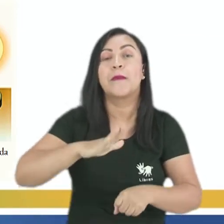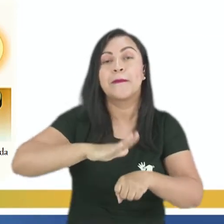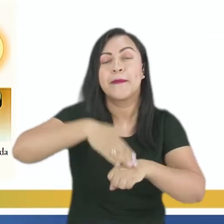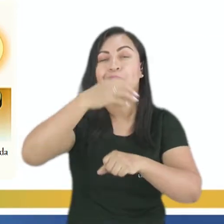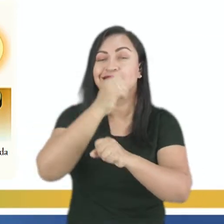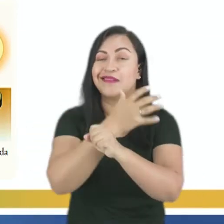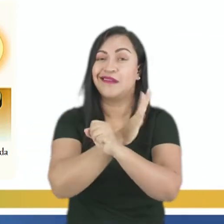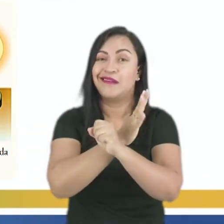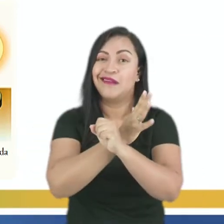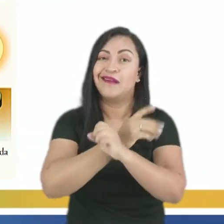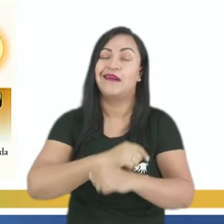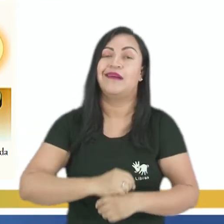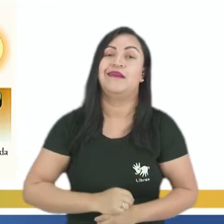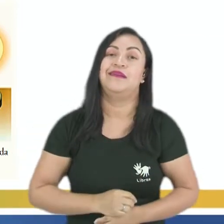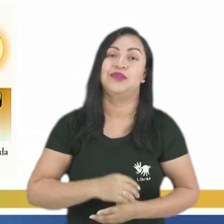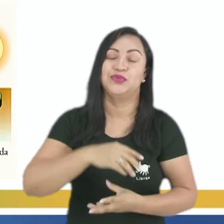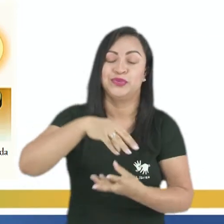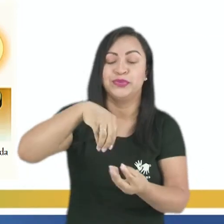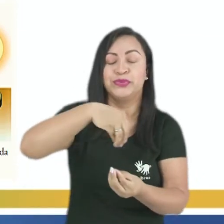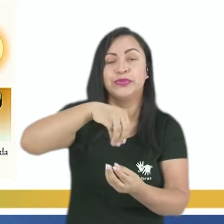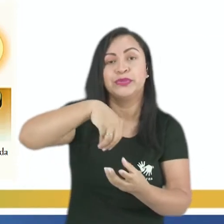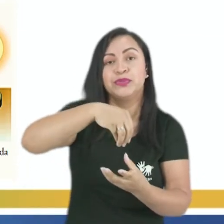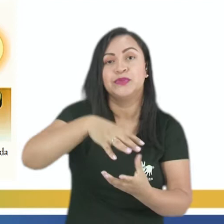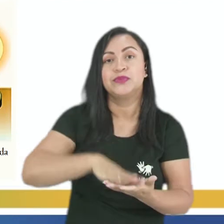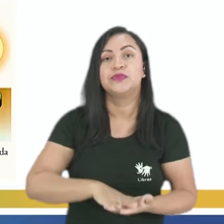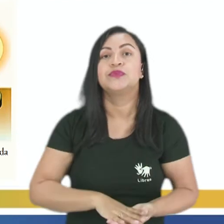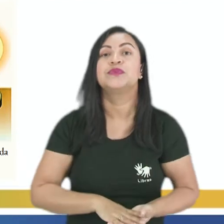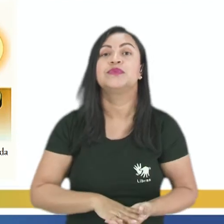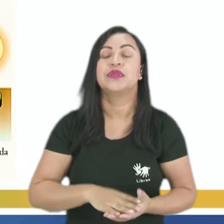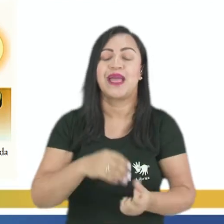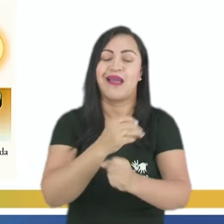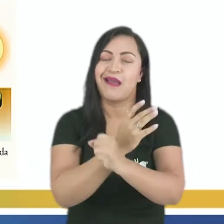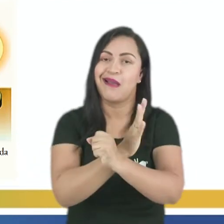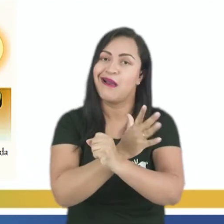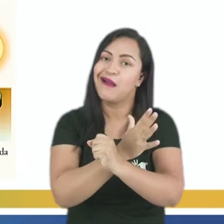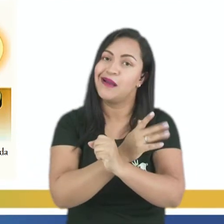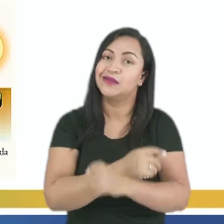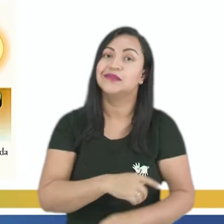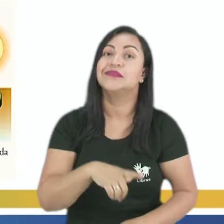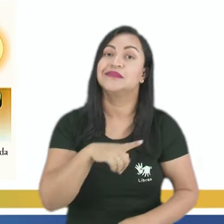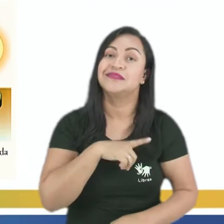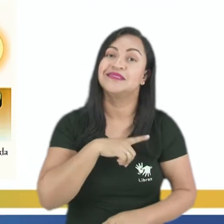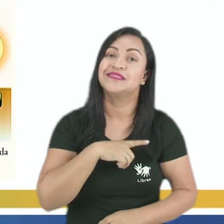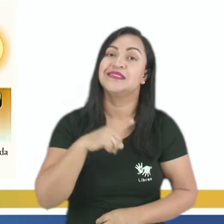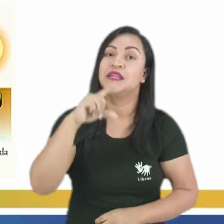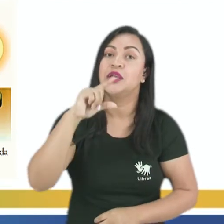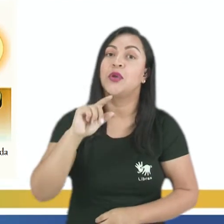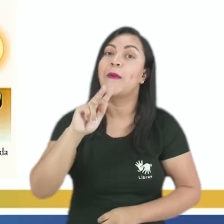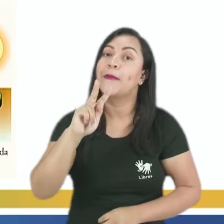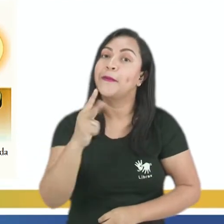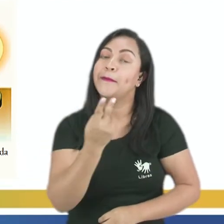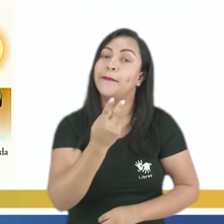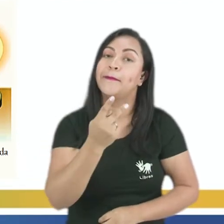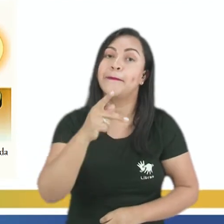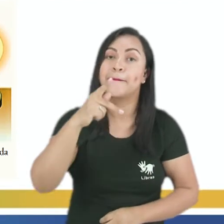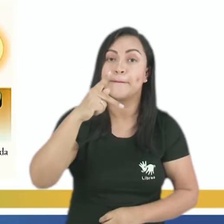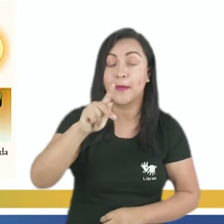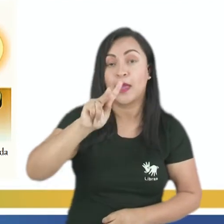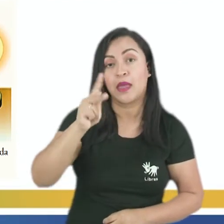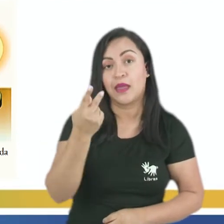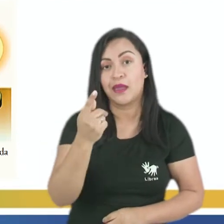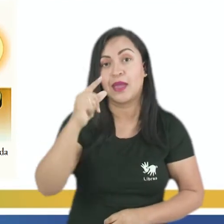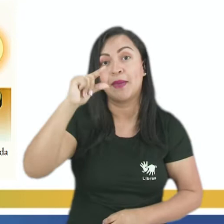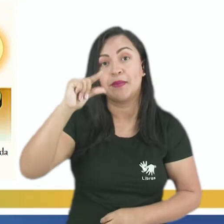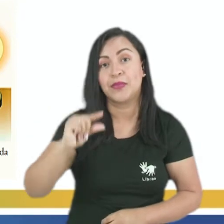fique aquela solução. Soluções ácidas, elas têm um pH menor, menor do que 7. Então,